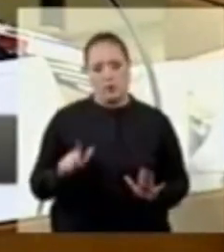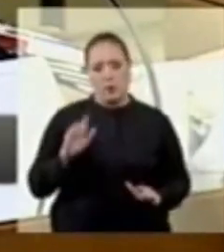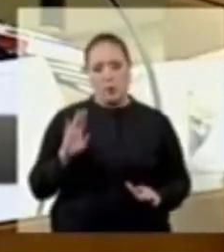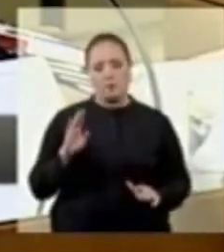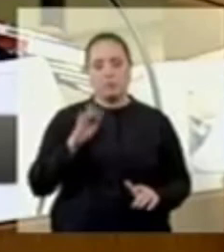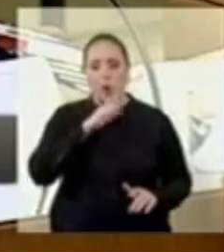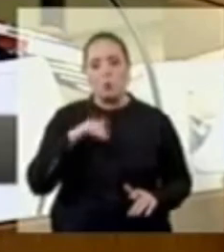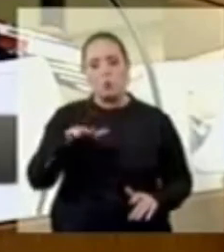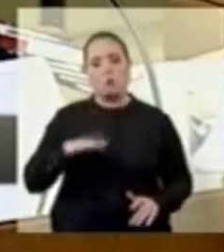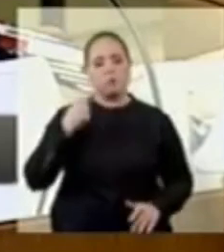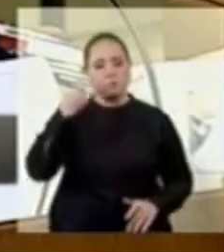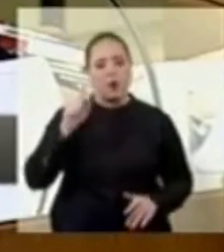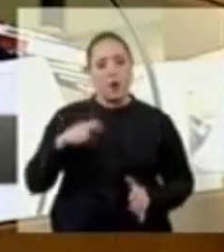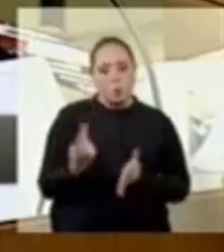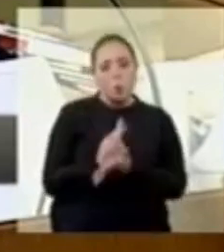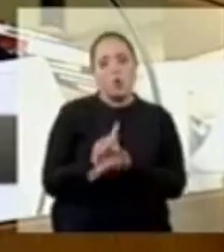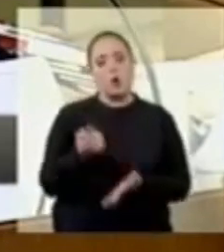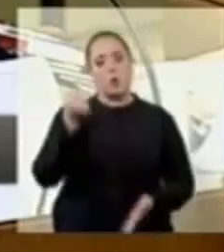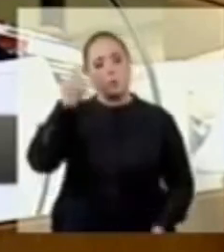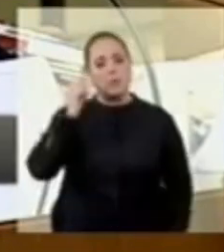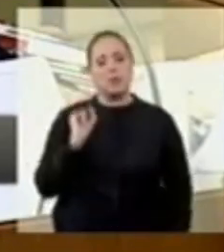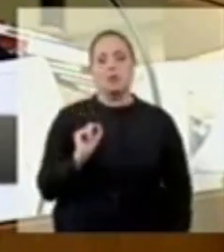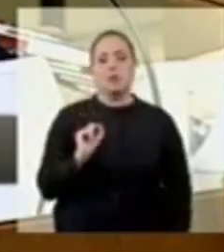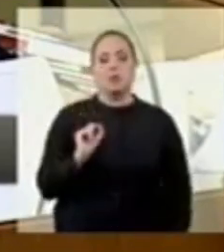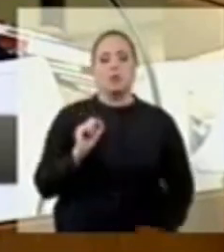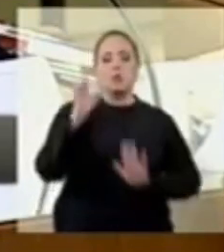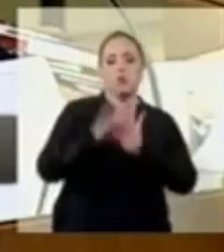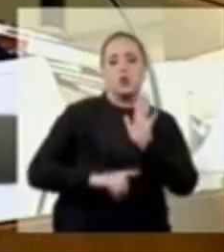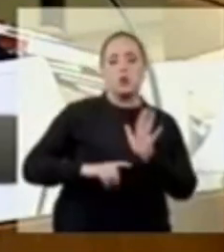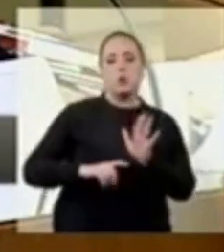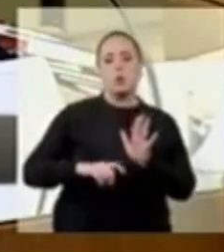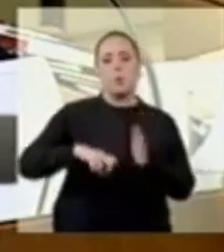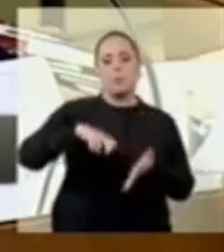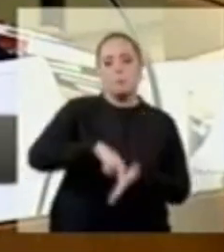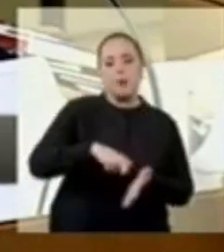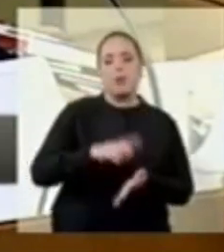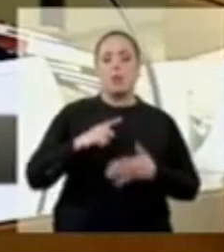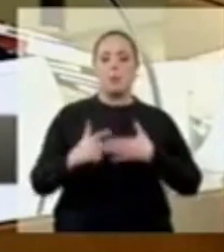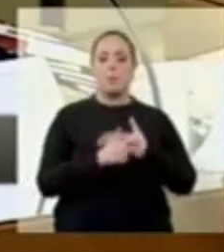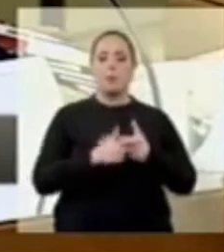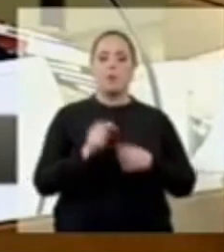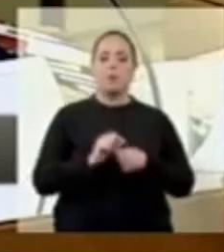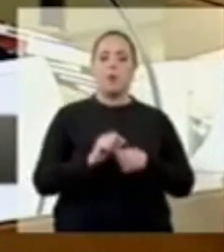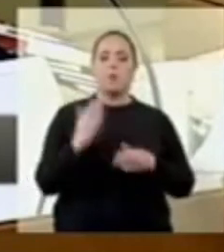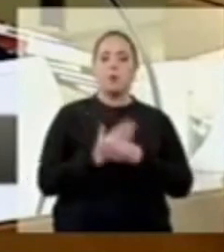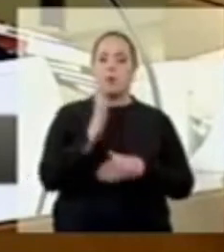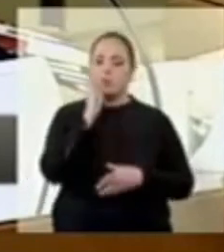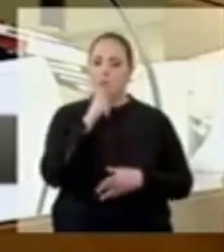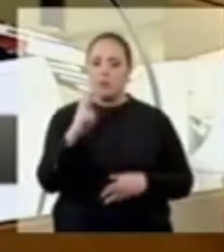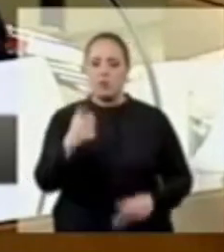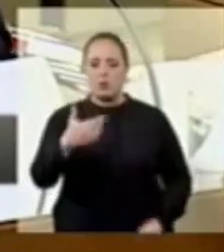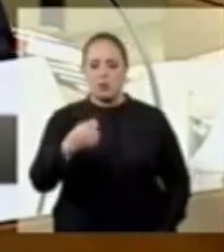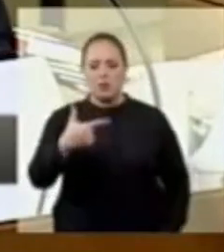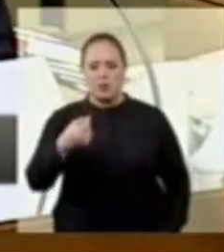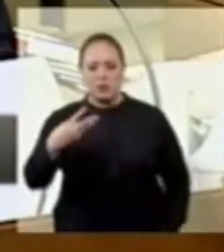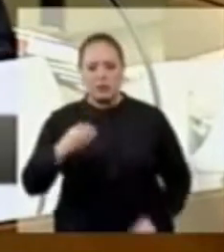advocacia é um erro achar que o direito penal de pena ter esse papel de fazer processo durar 5 10 15 20